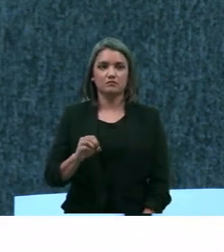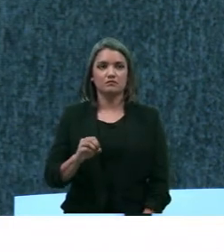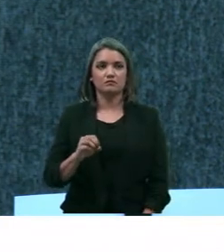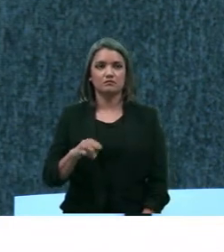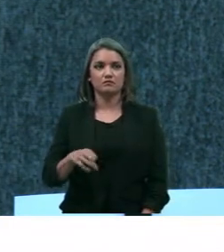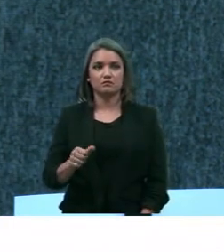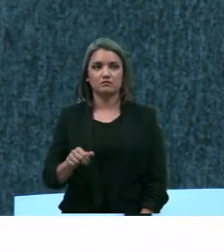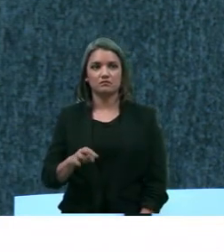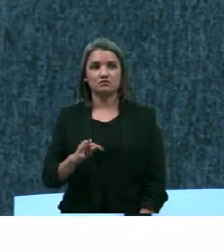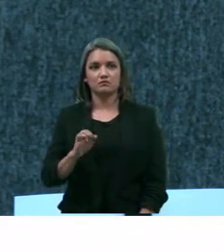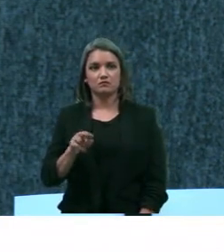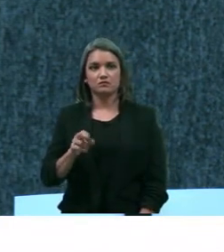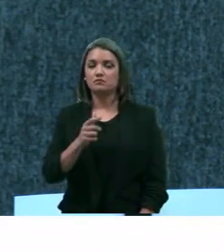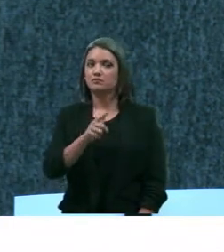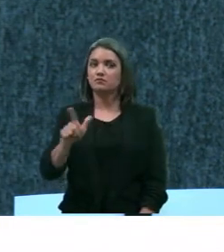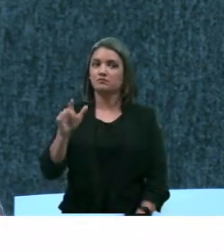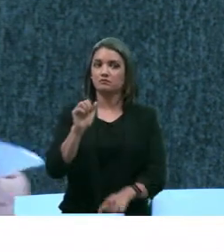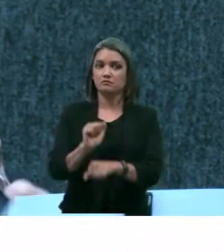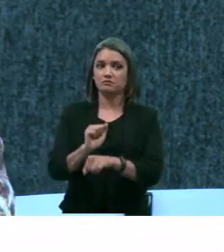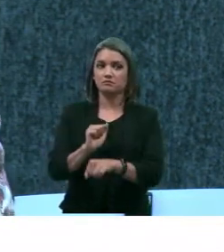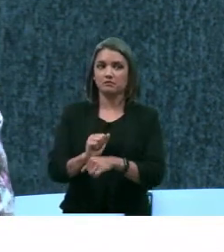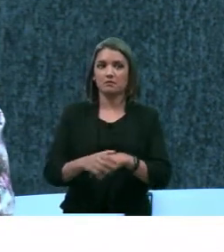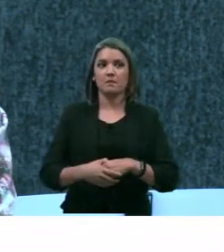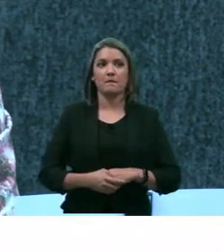Martins. Aguardam os demais.